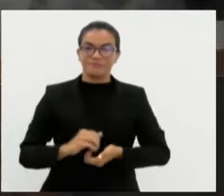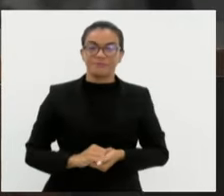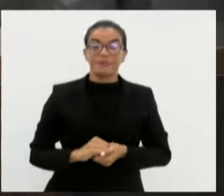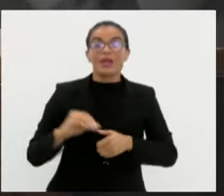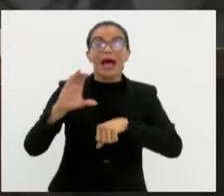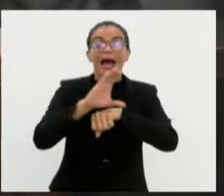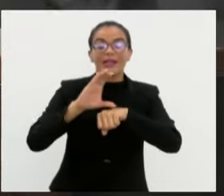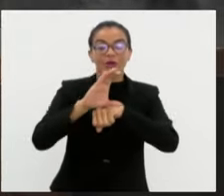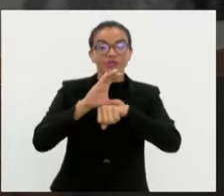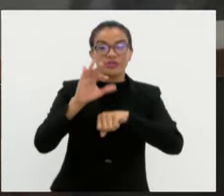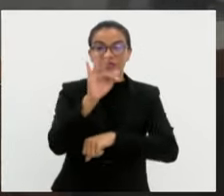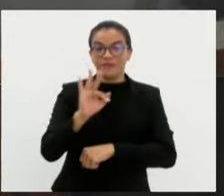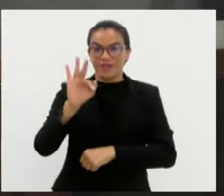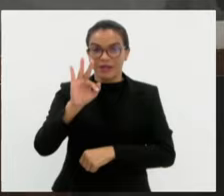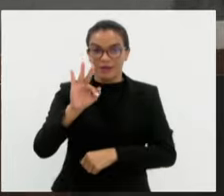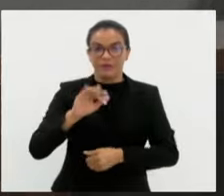para